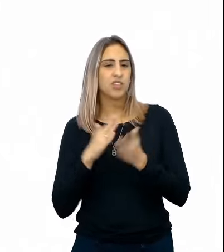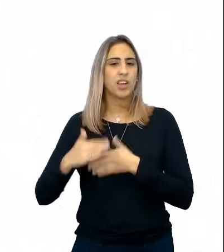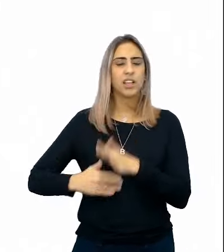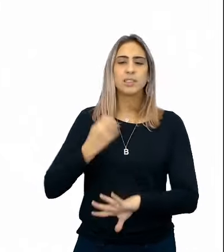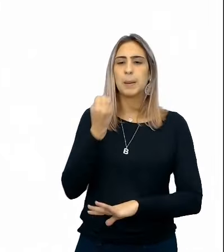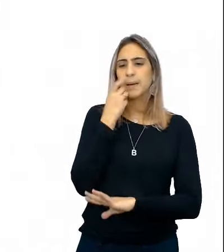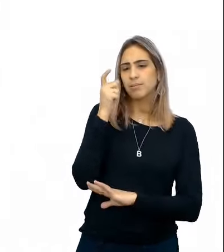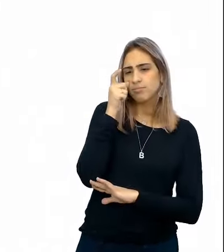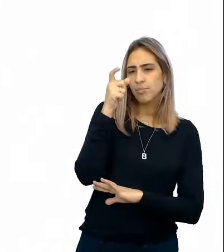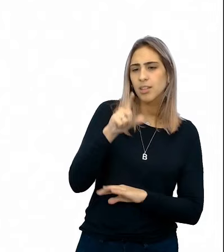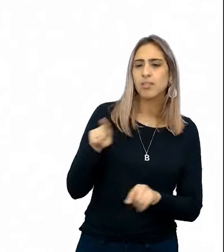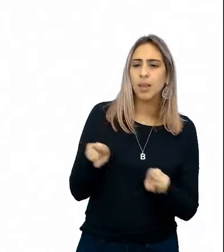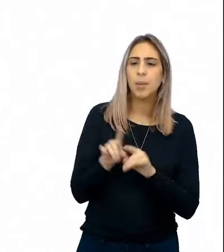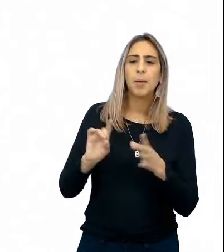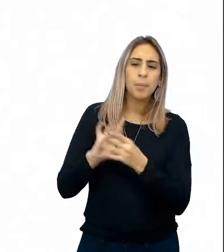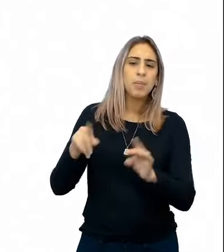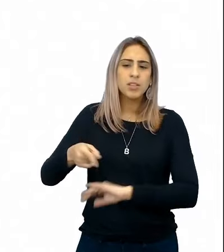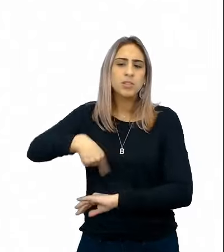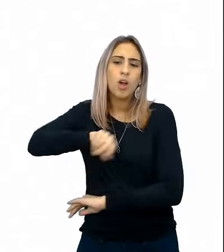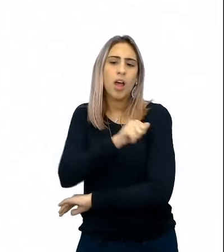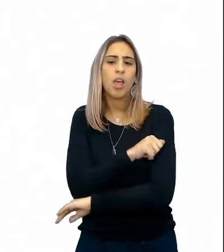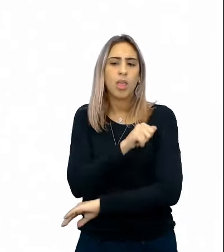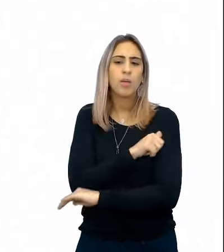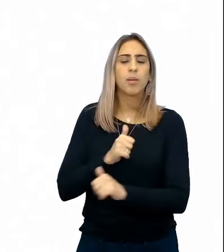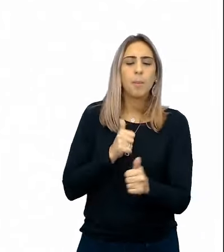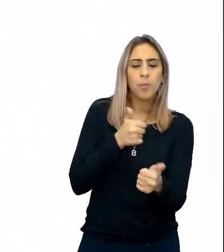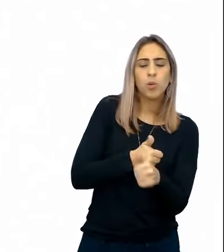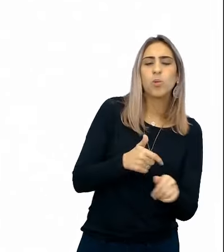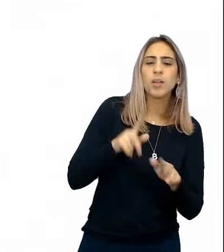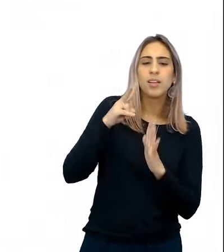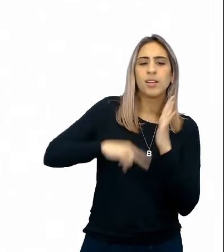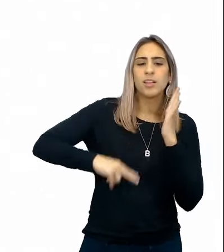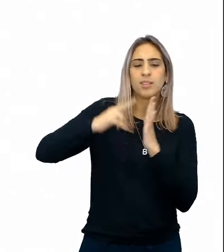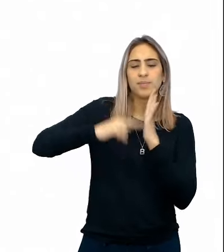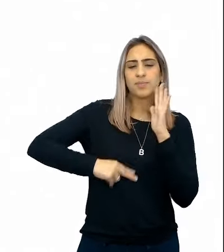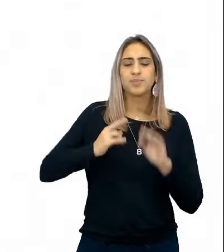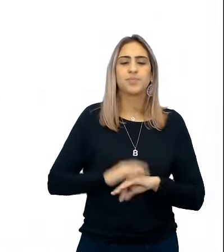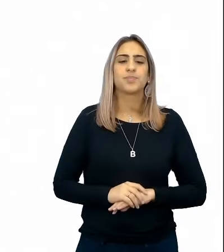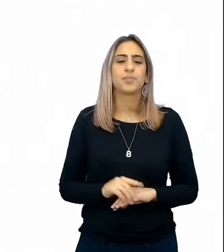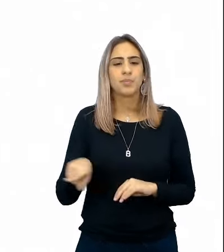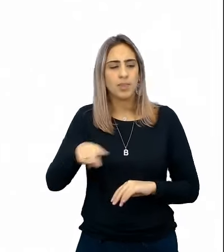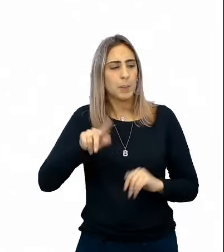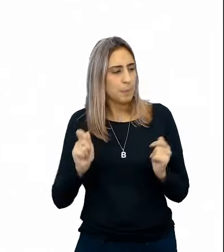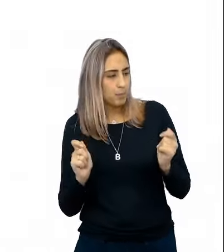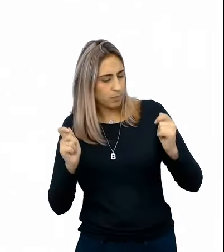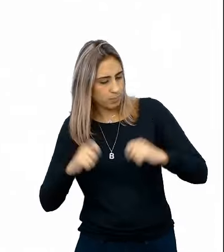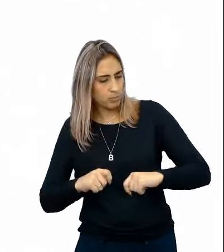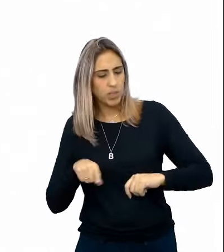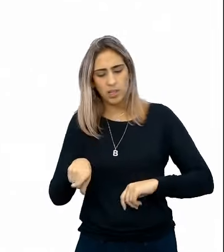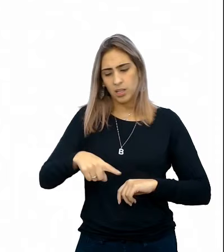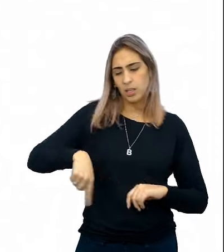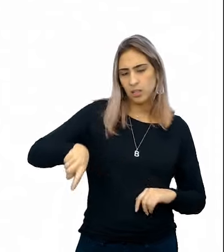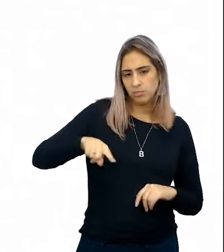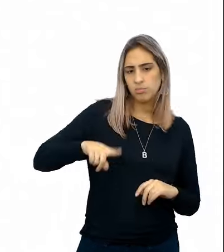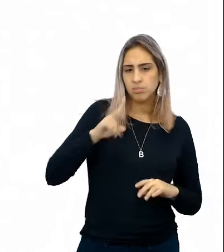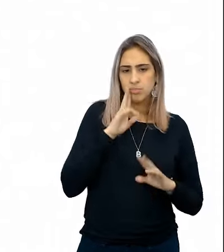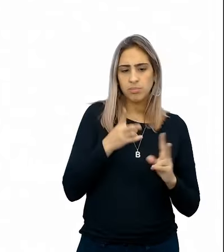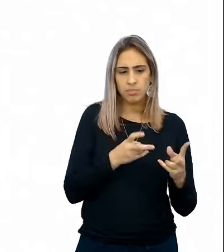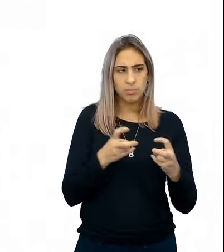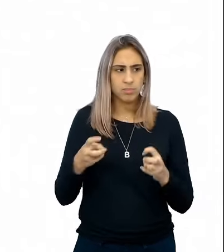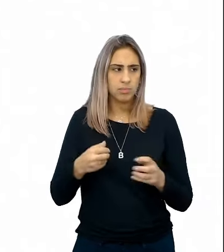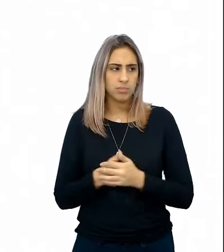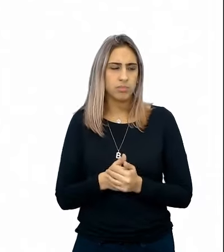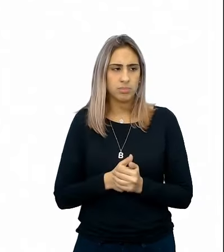bem interessantes que permitem que os estudantes se aproximem da leitura de dados, possibilitando que eles deem conta